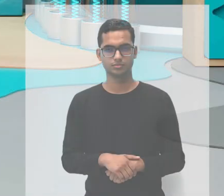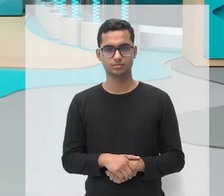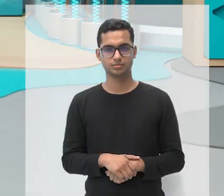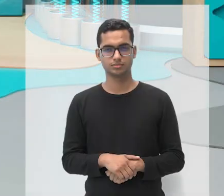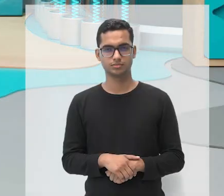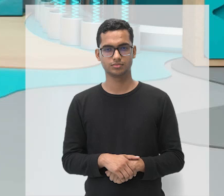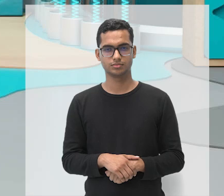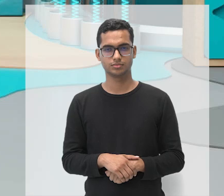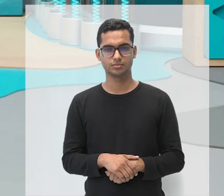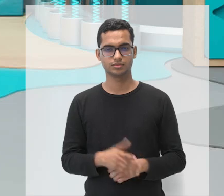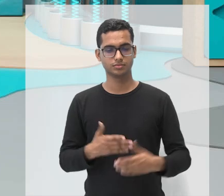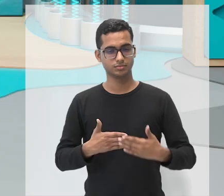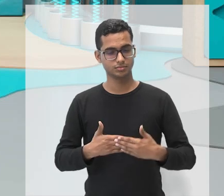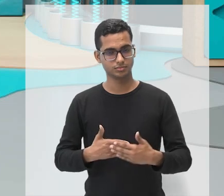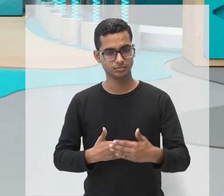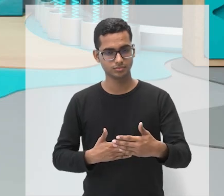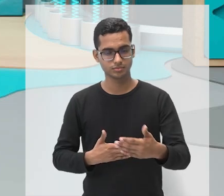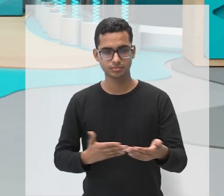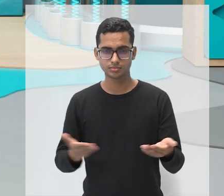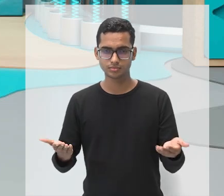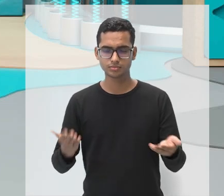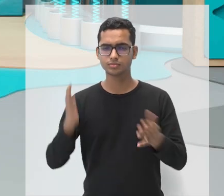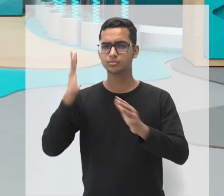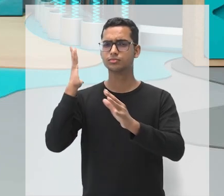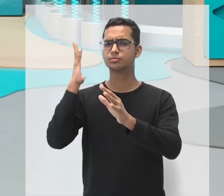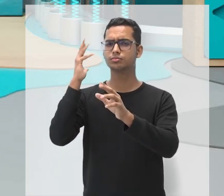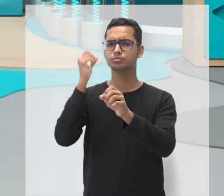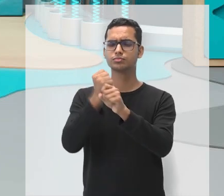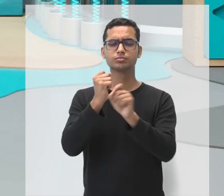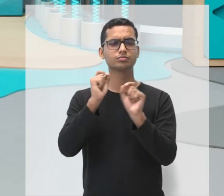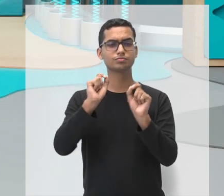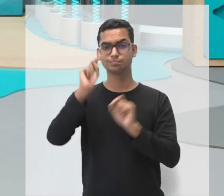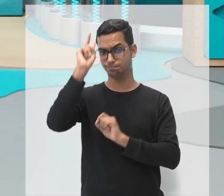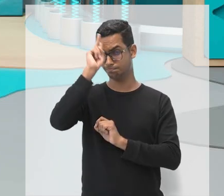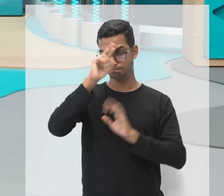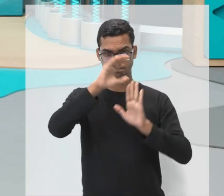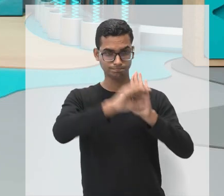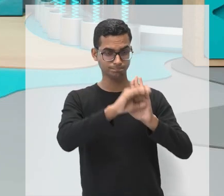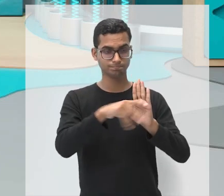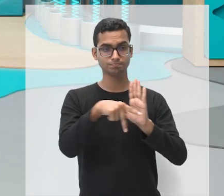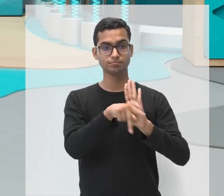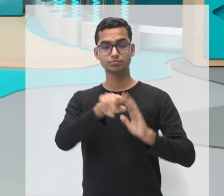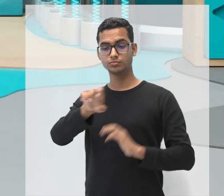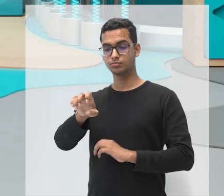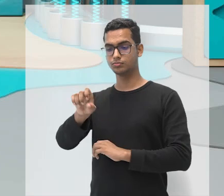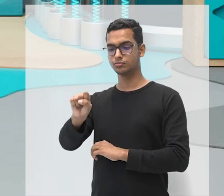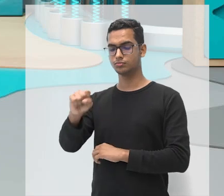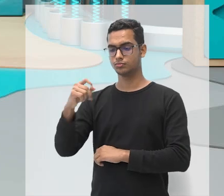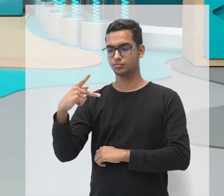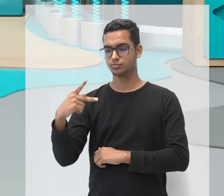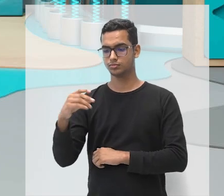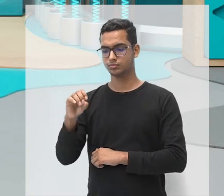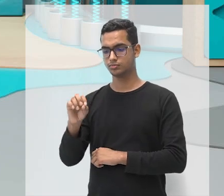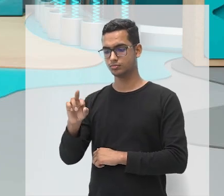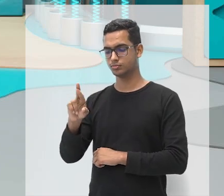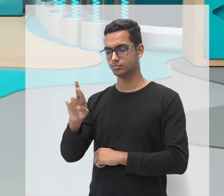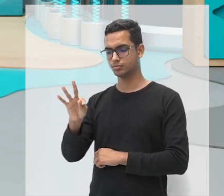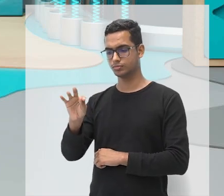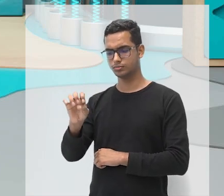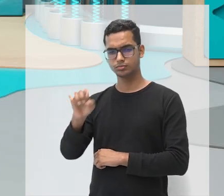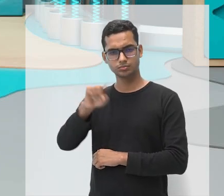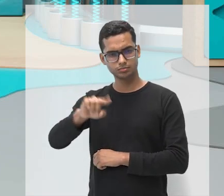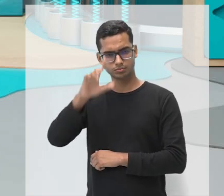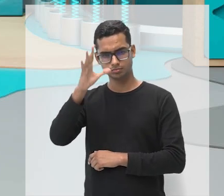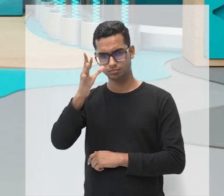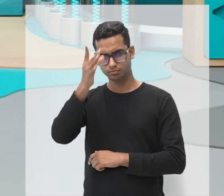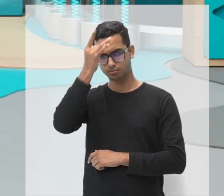E nós iniciamos o nosso momento de revisão relembrando aí o conceito de esporte, né? Para você deixar bastante